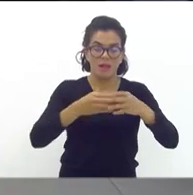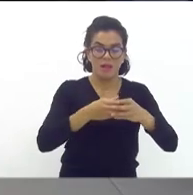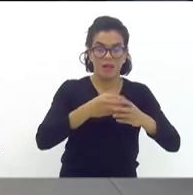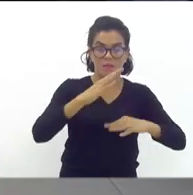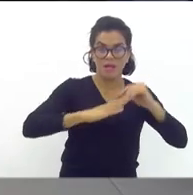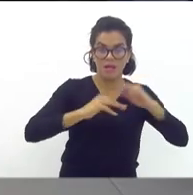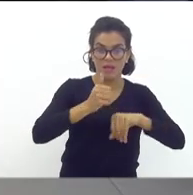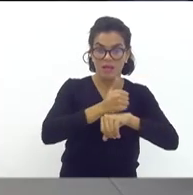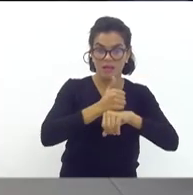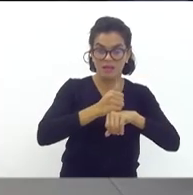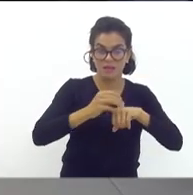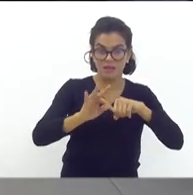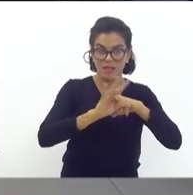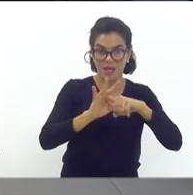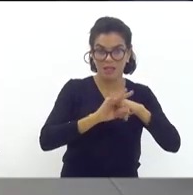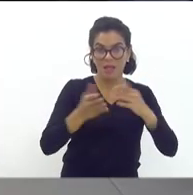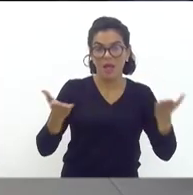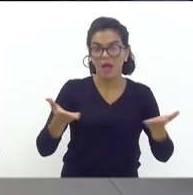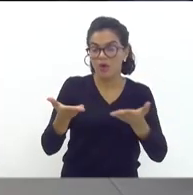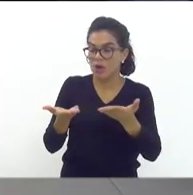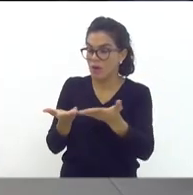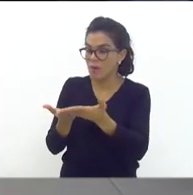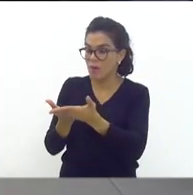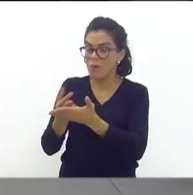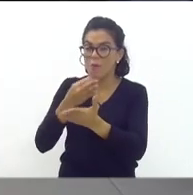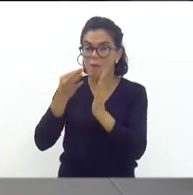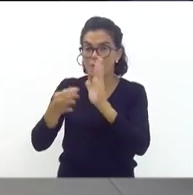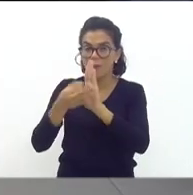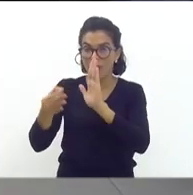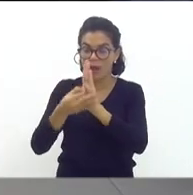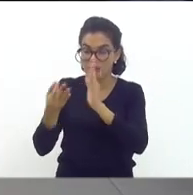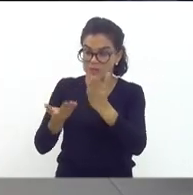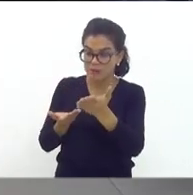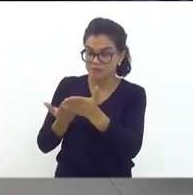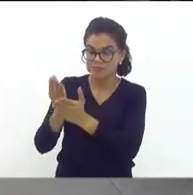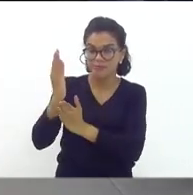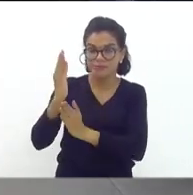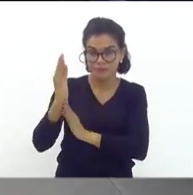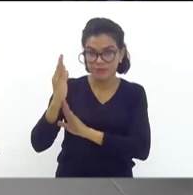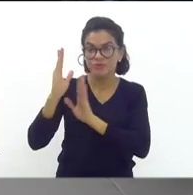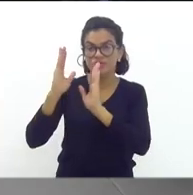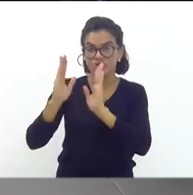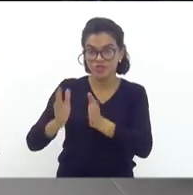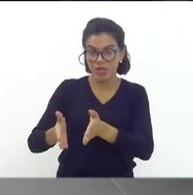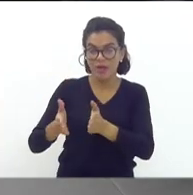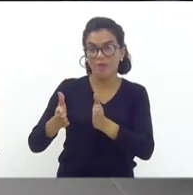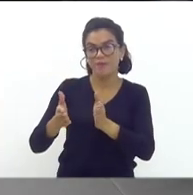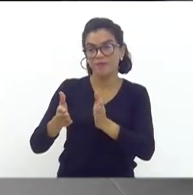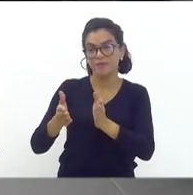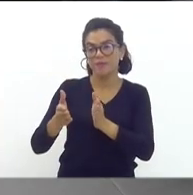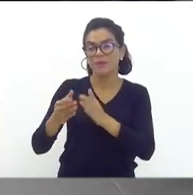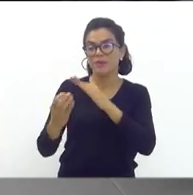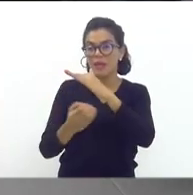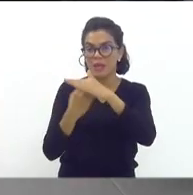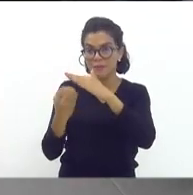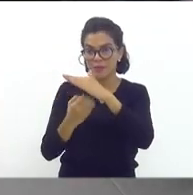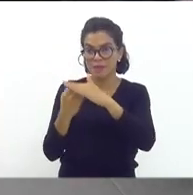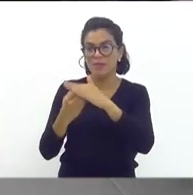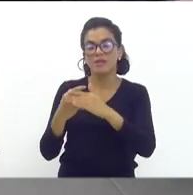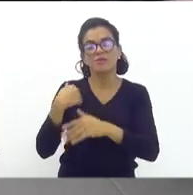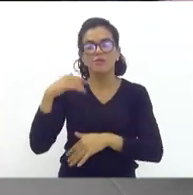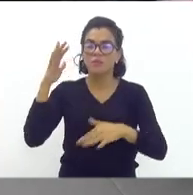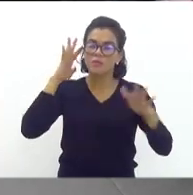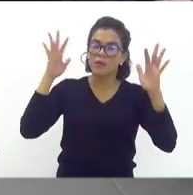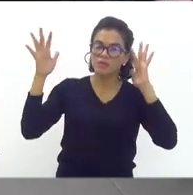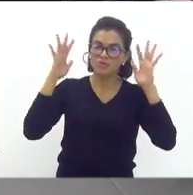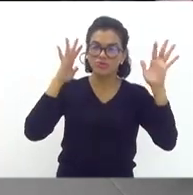vai agora para um parecer definitivo da procuradoria após aquelas razões finais da concessionária e a gente imagina